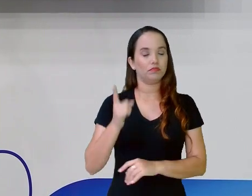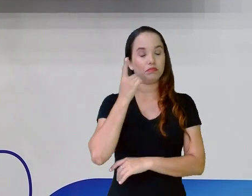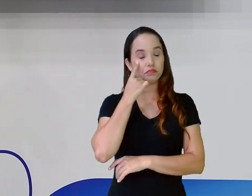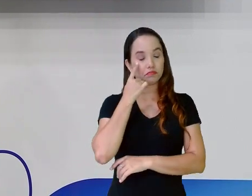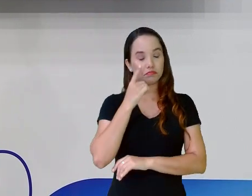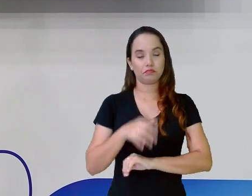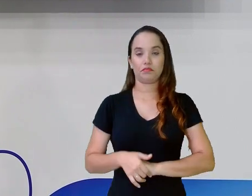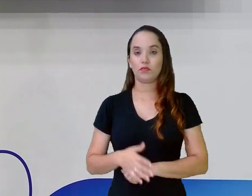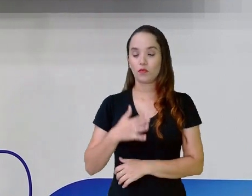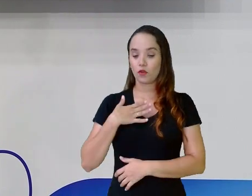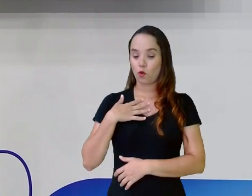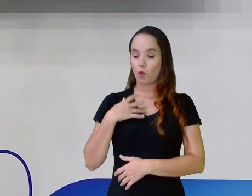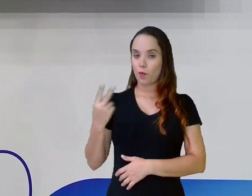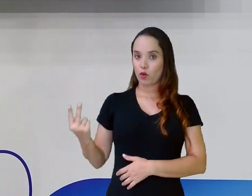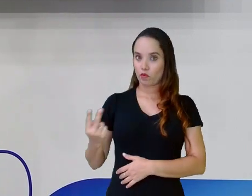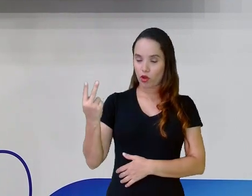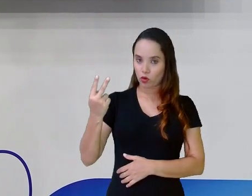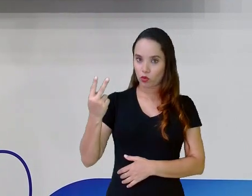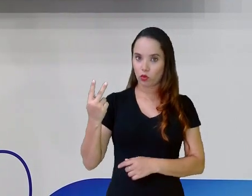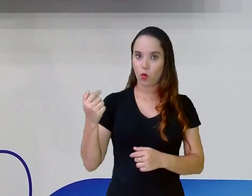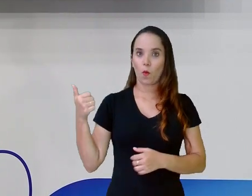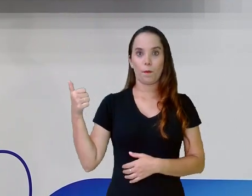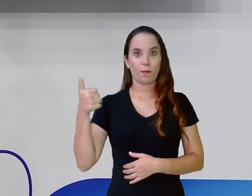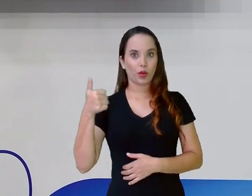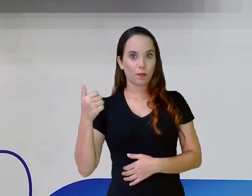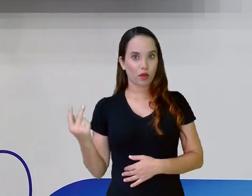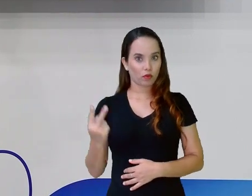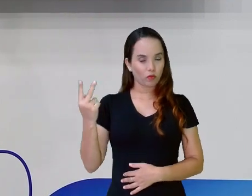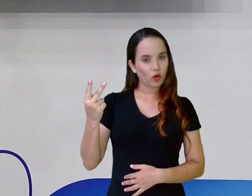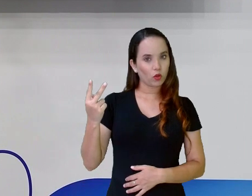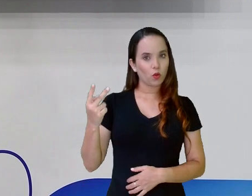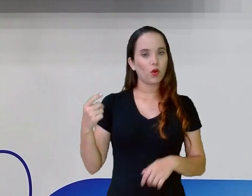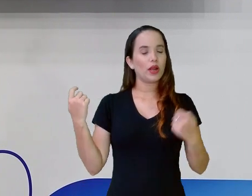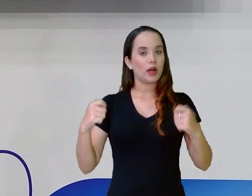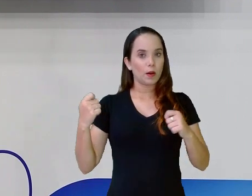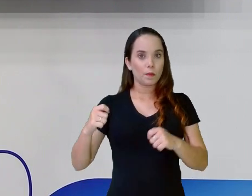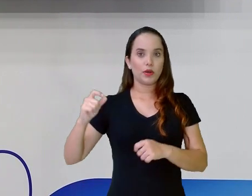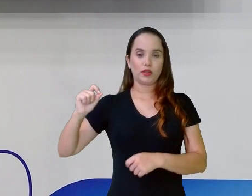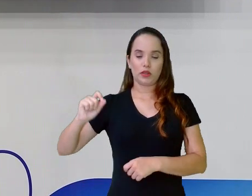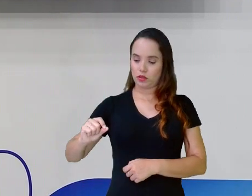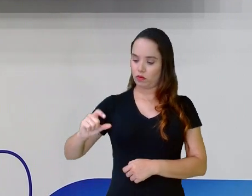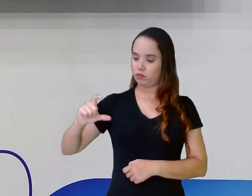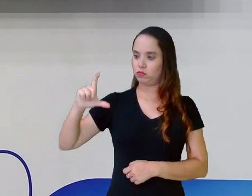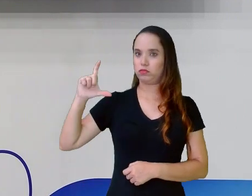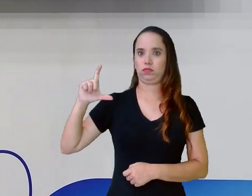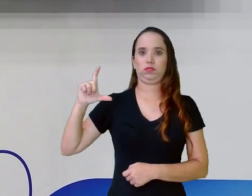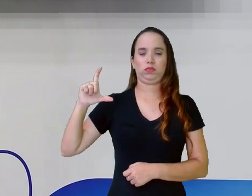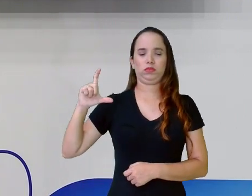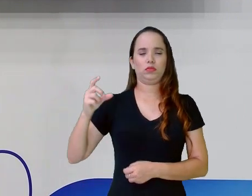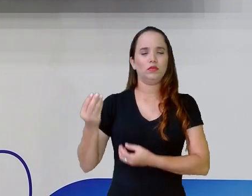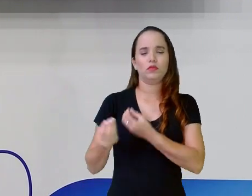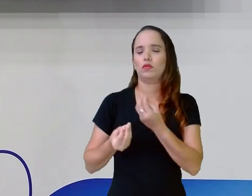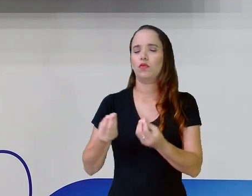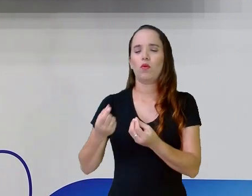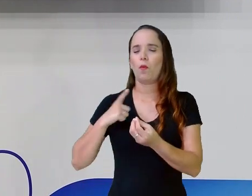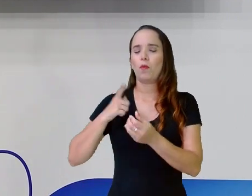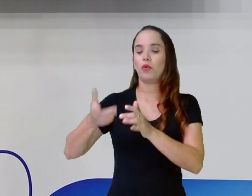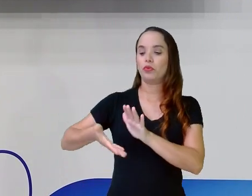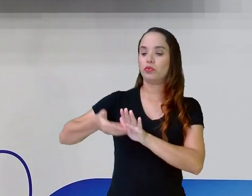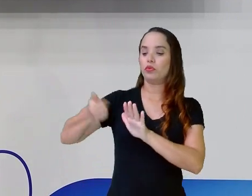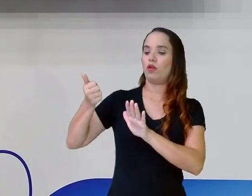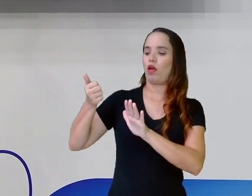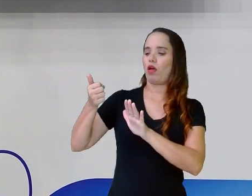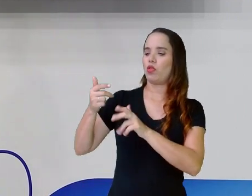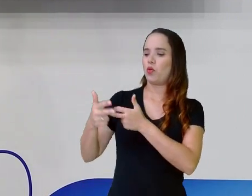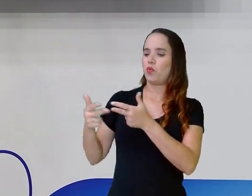meu valor, o meu primeiro valor, ele precisa ser maior. Como é que eu vou tirar algo que não